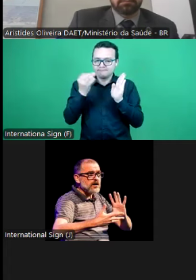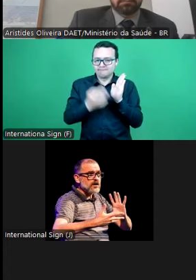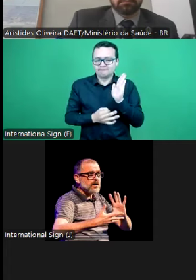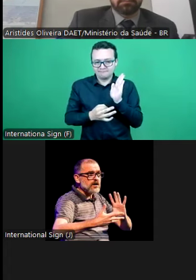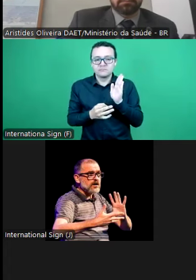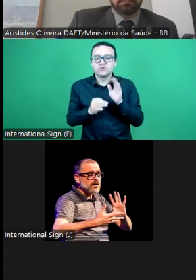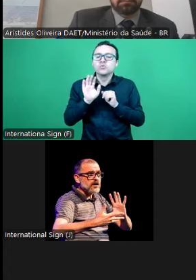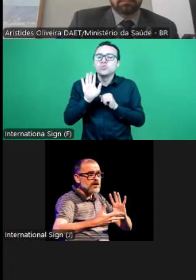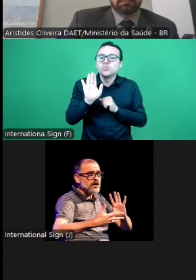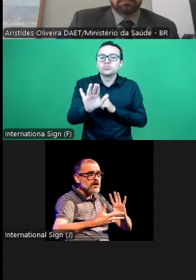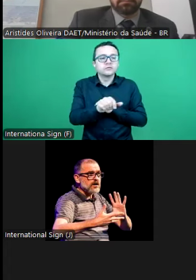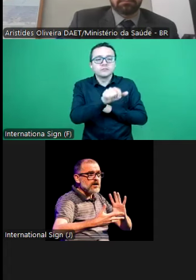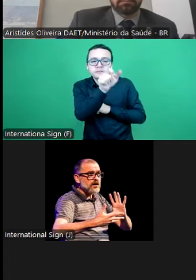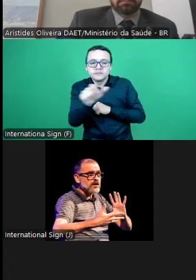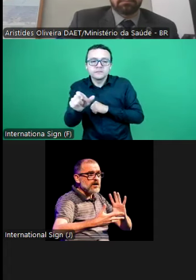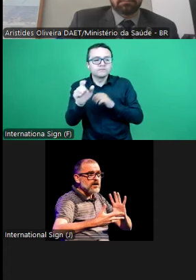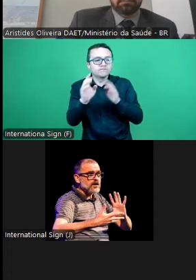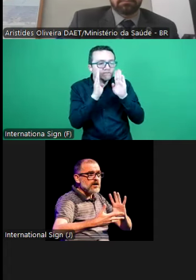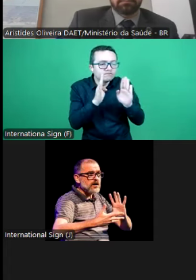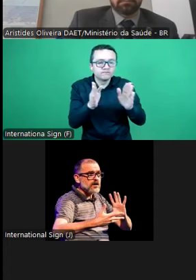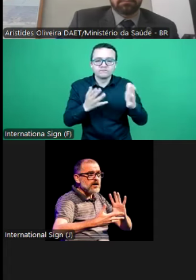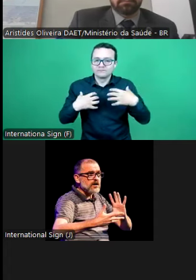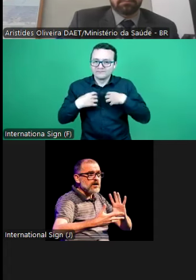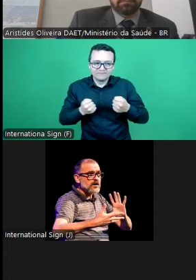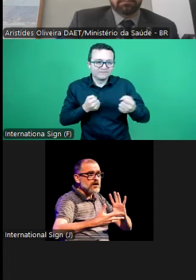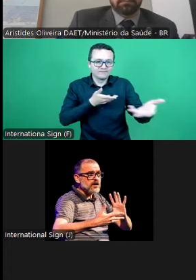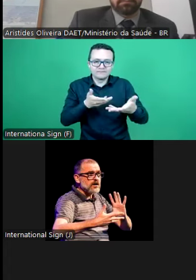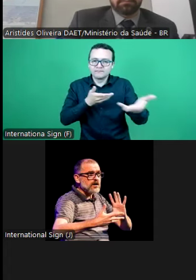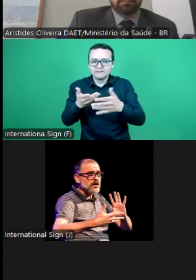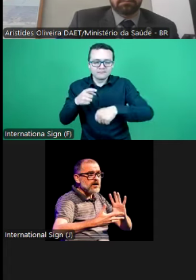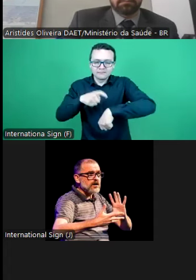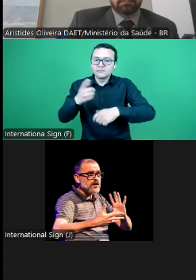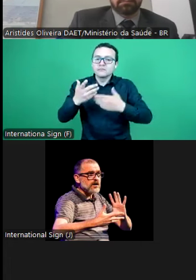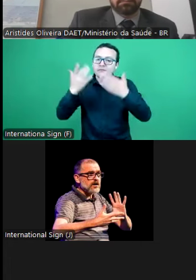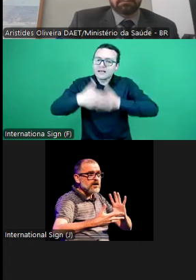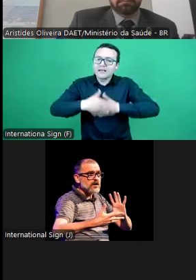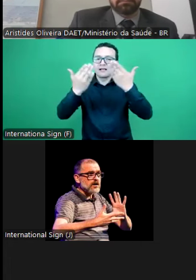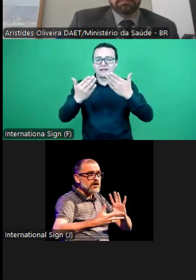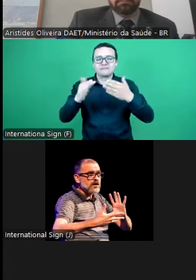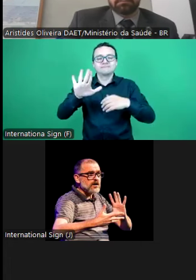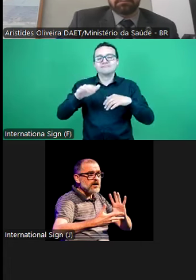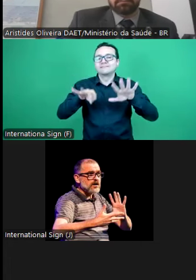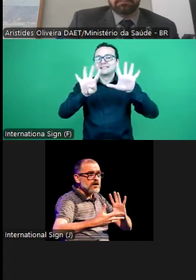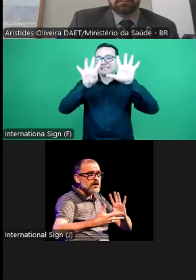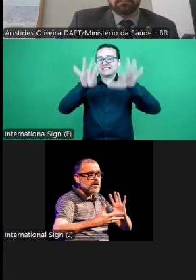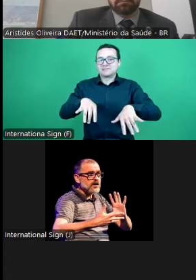celebrar o Dia da Segurança do Paciente, 17 de setembro.